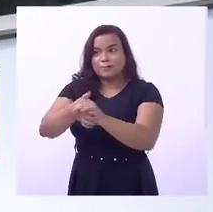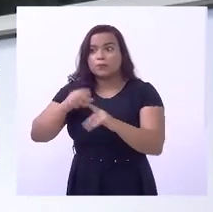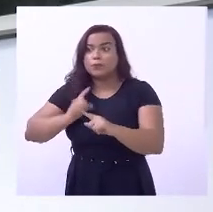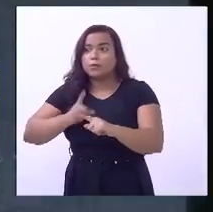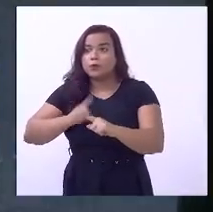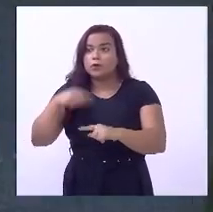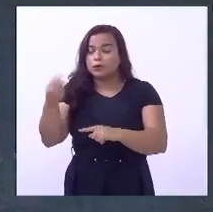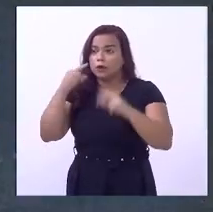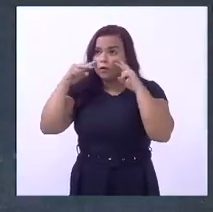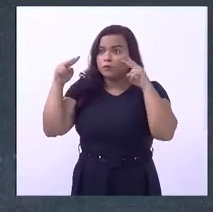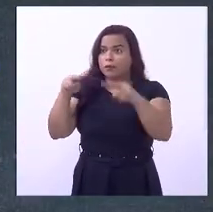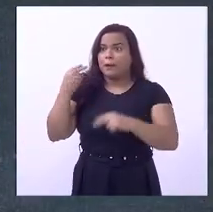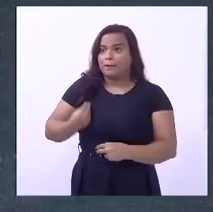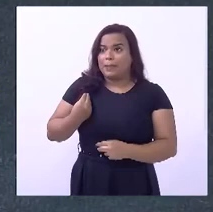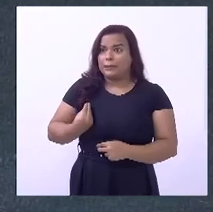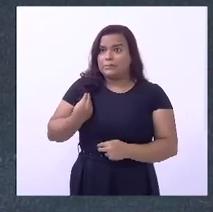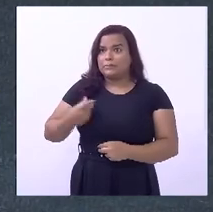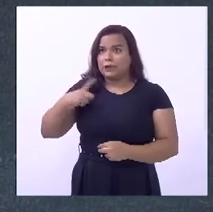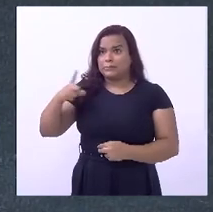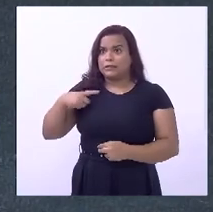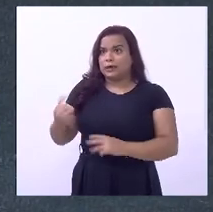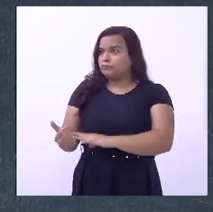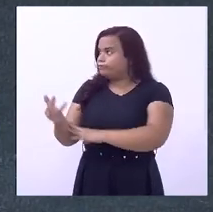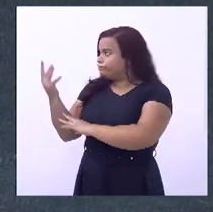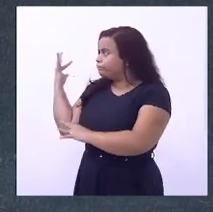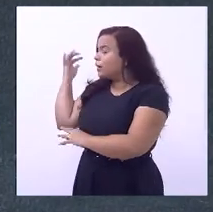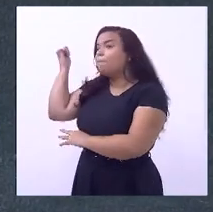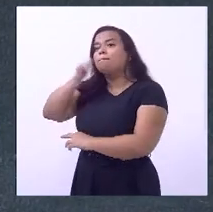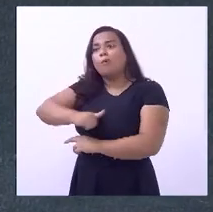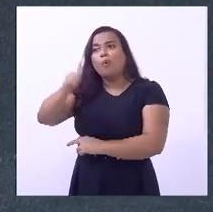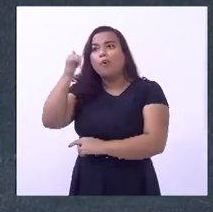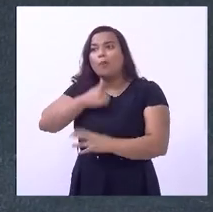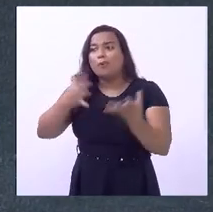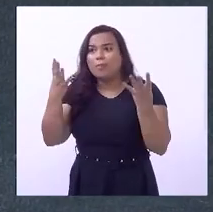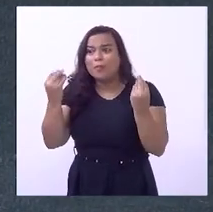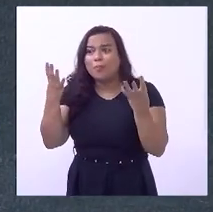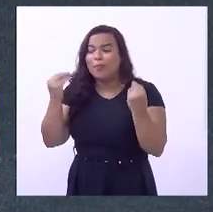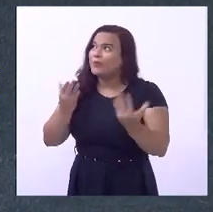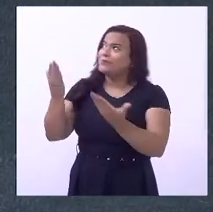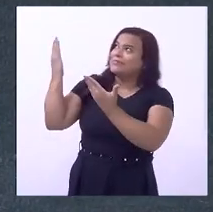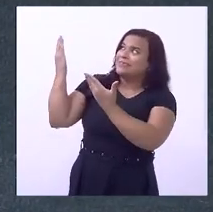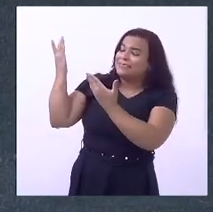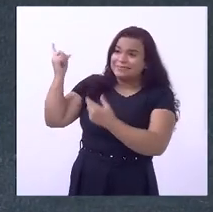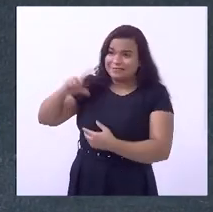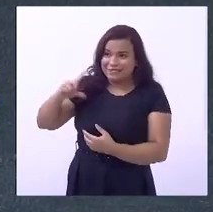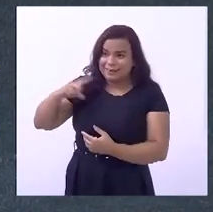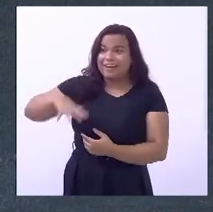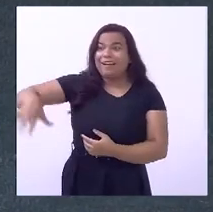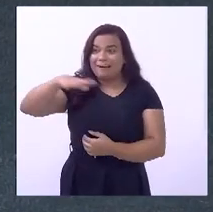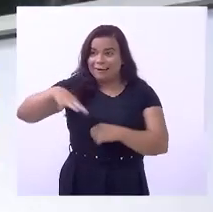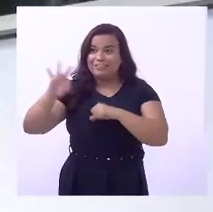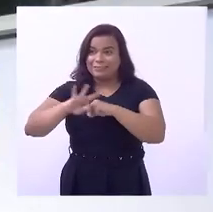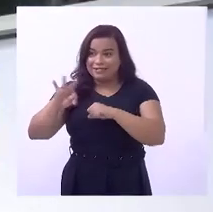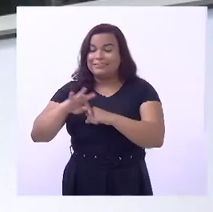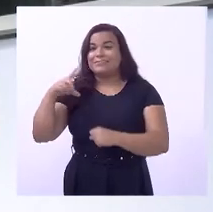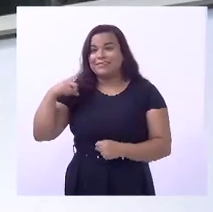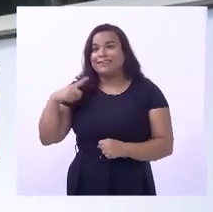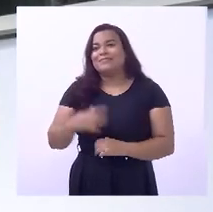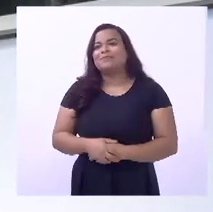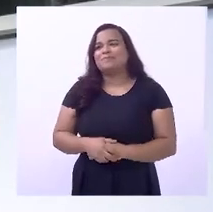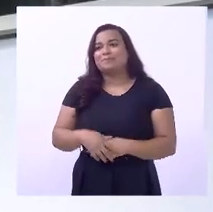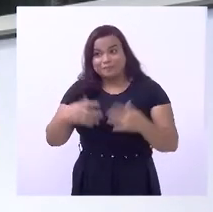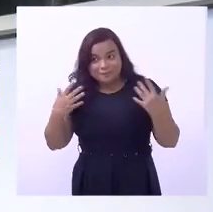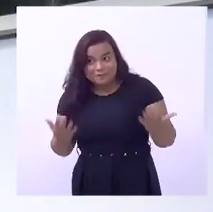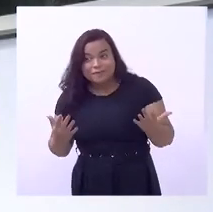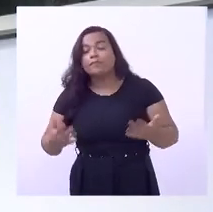uma presença expressiva de mulheres ocupando a área técnica. Da mesma forma